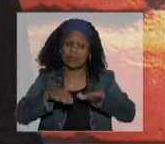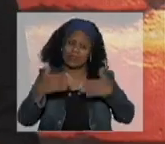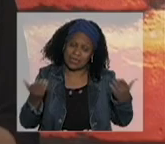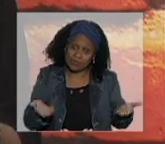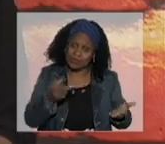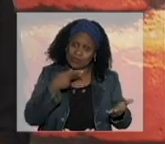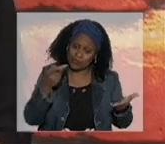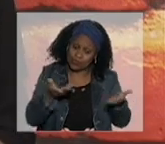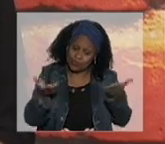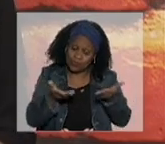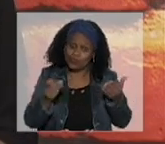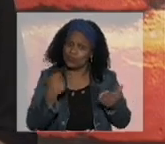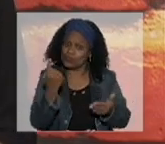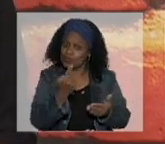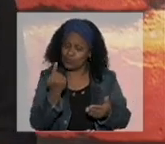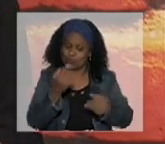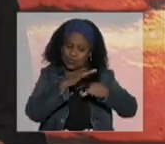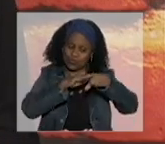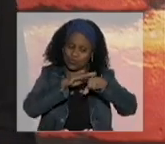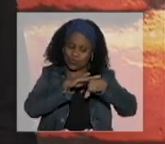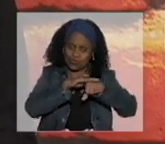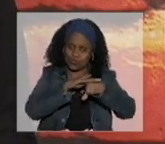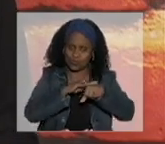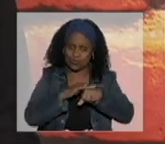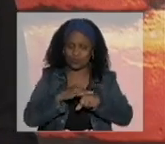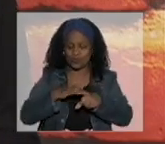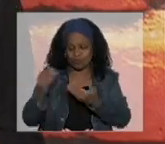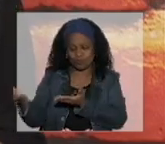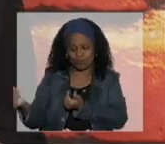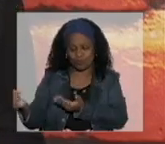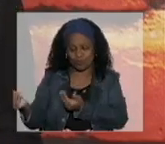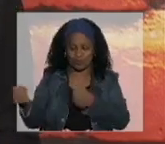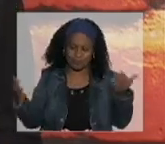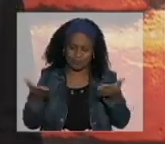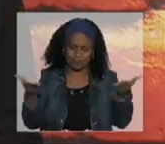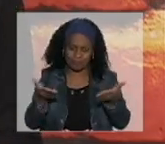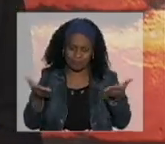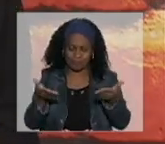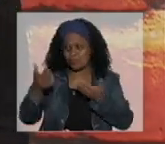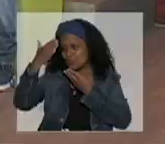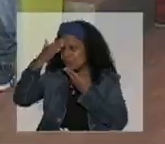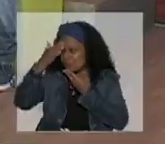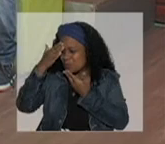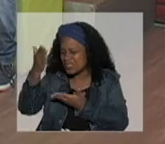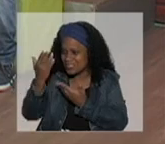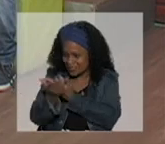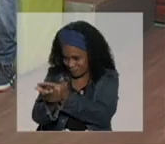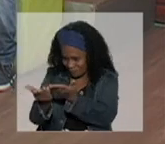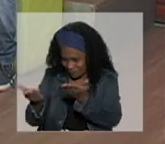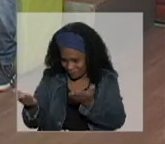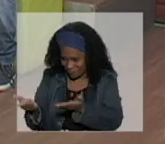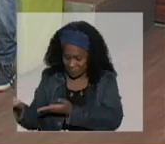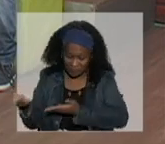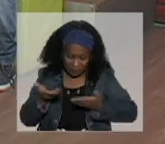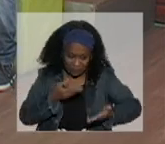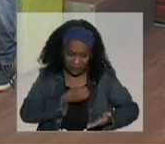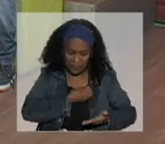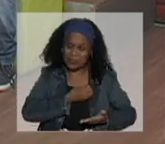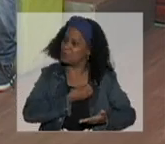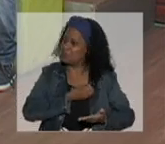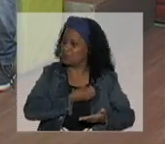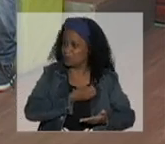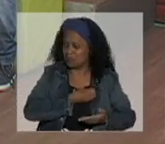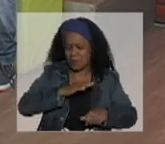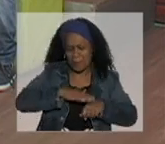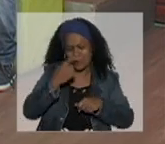E é sobre a gravidade desta situação que vamos conversar no Papo de Juventude de hoje. Gente, muito obrigada pela presença de vocês. Sejam bem-vindos.